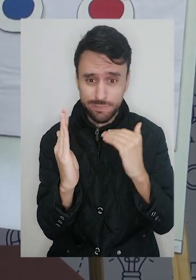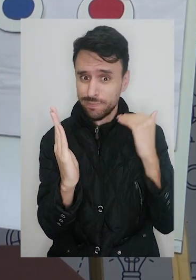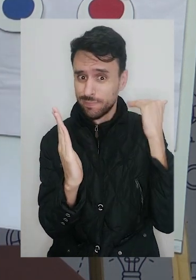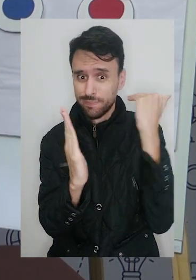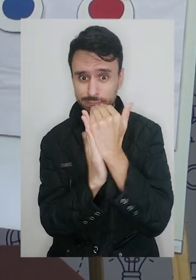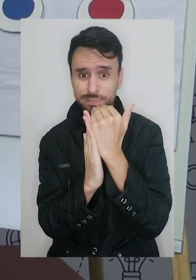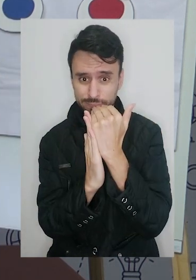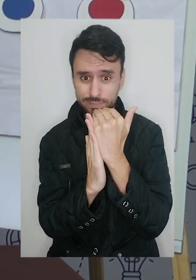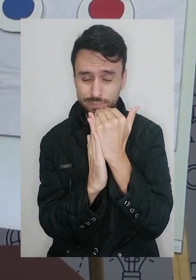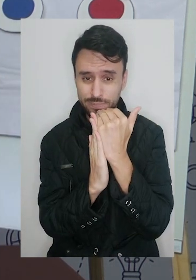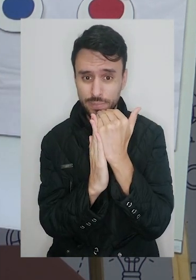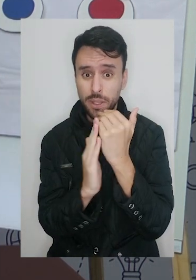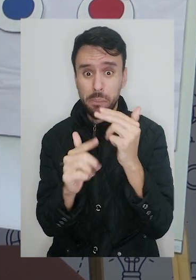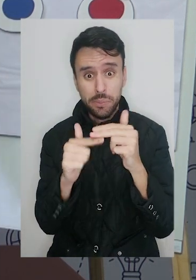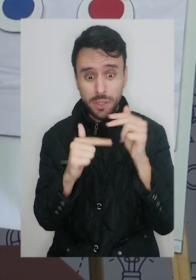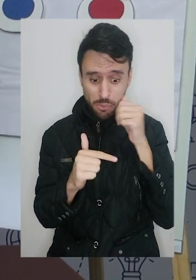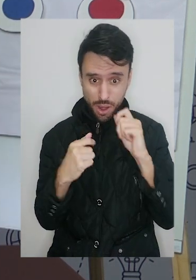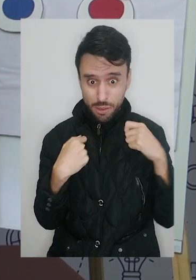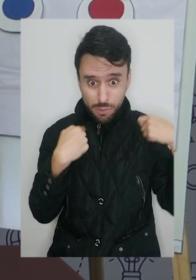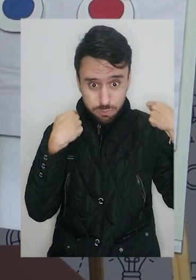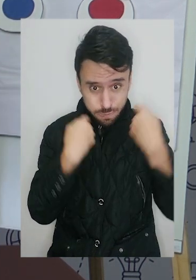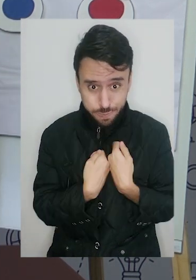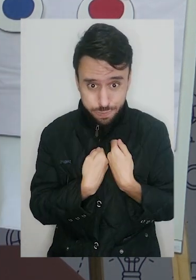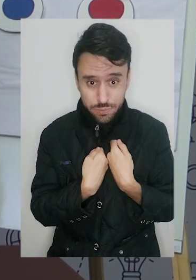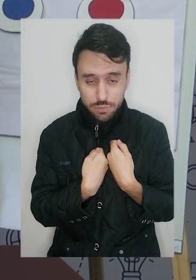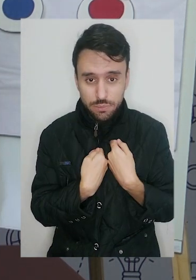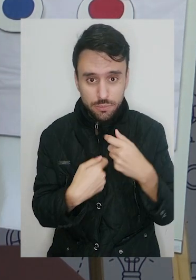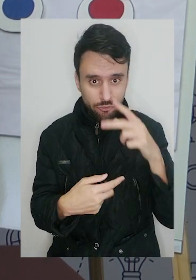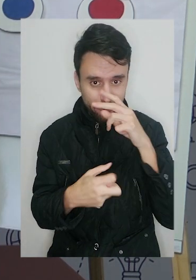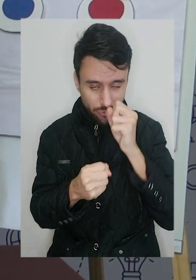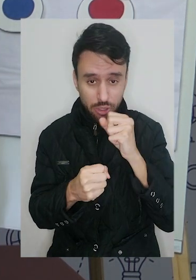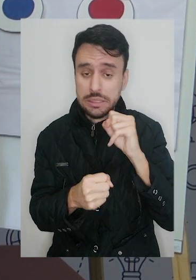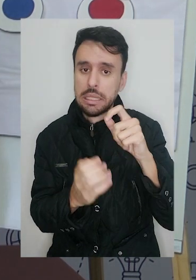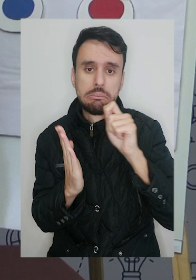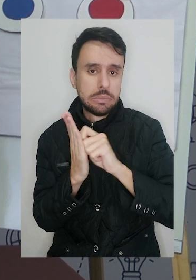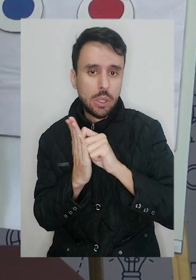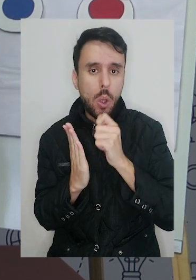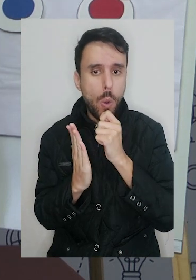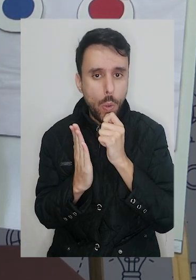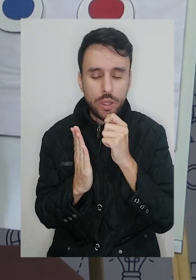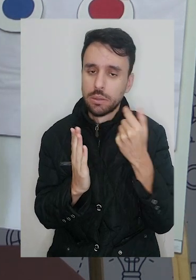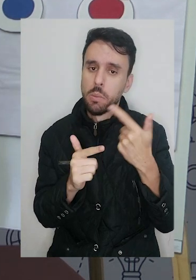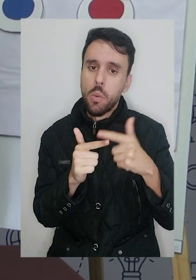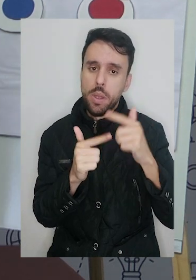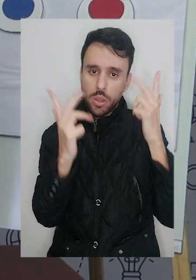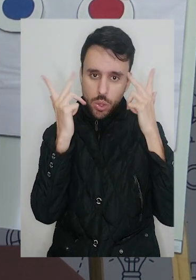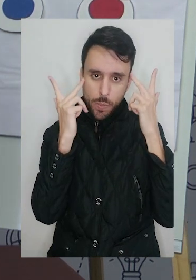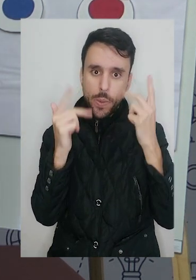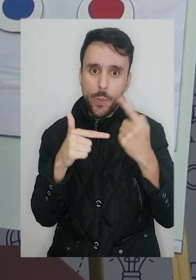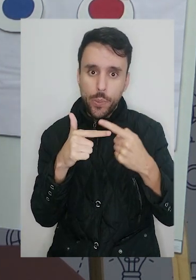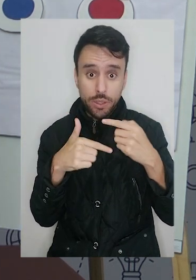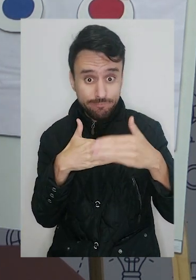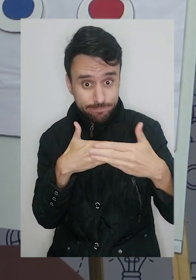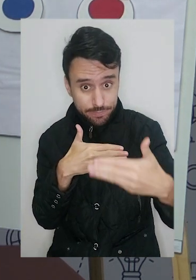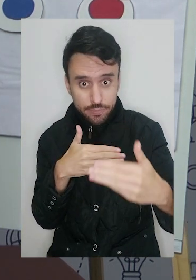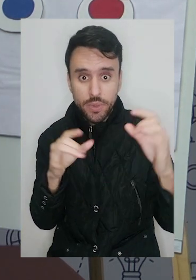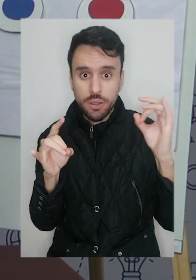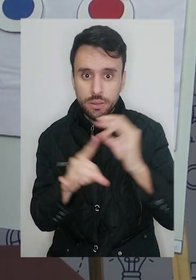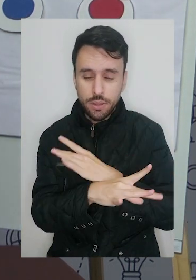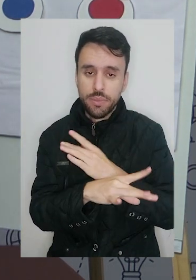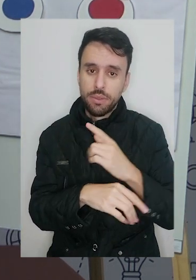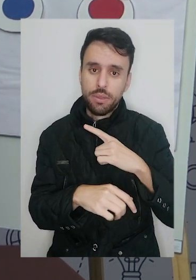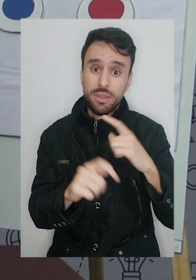moça está bem agasalhada. Se você não terminou o registro, não tem problema. Depois que a aula